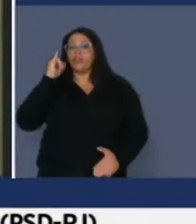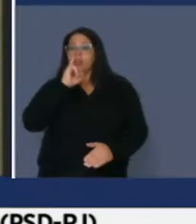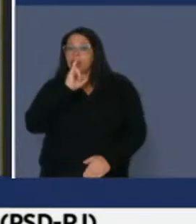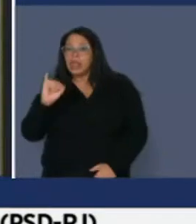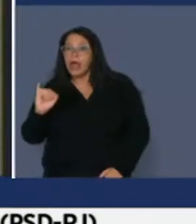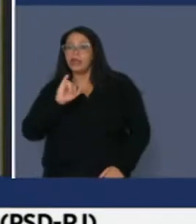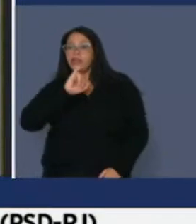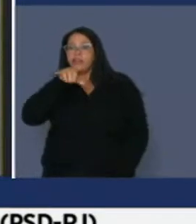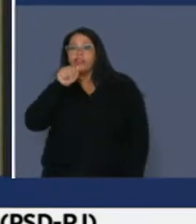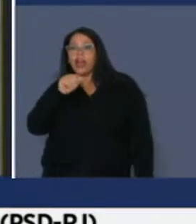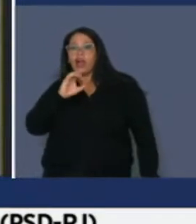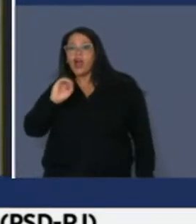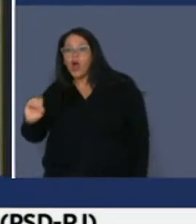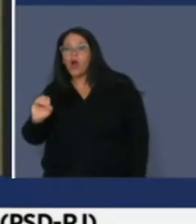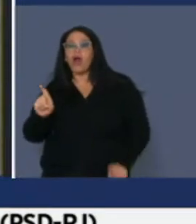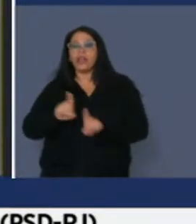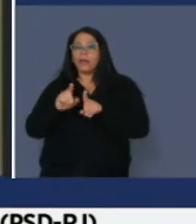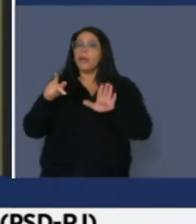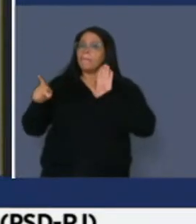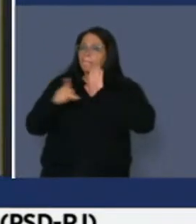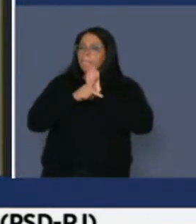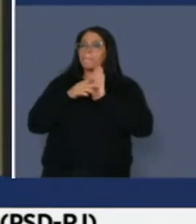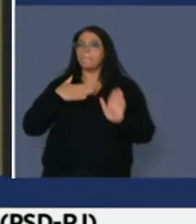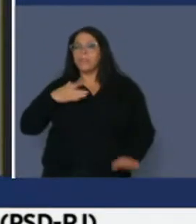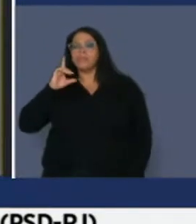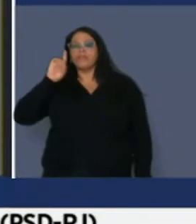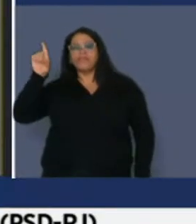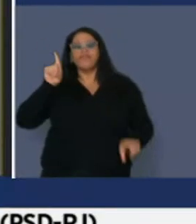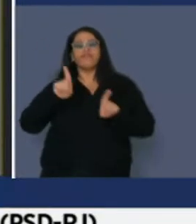e meu Deus também.